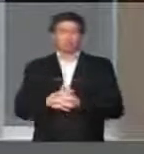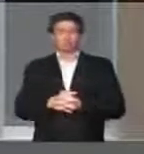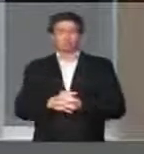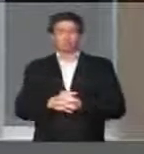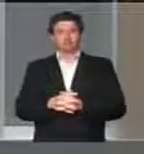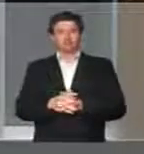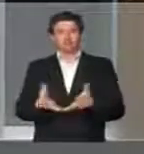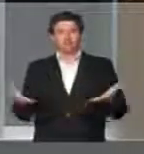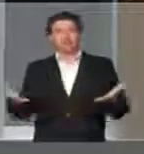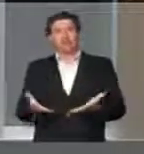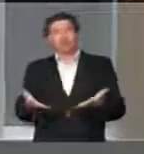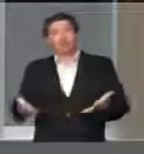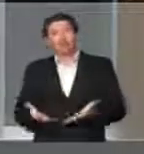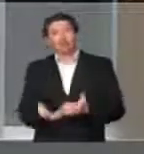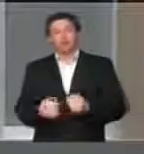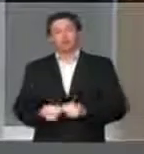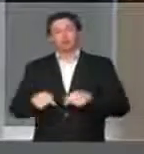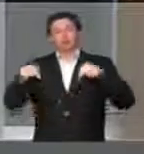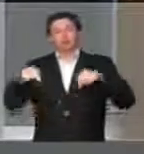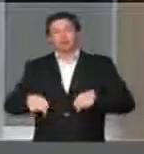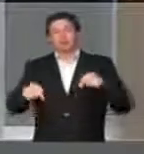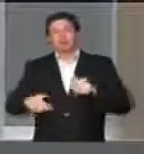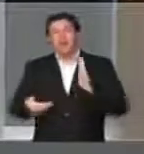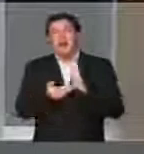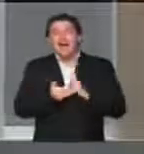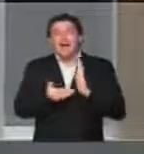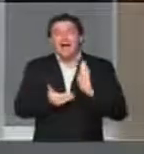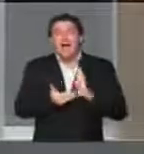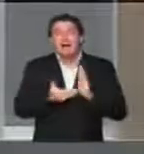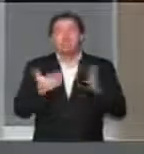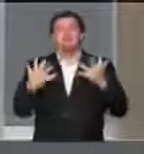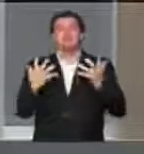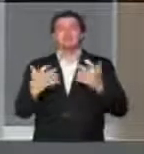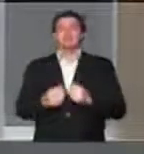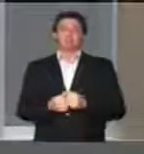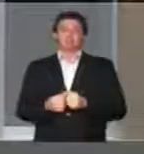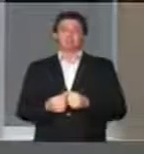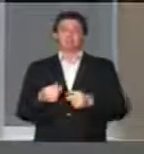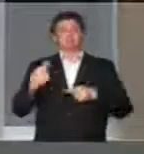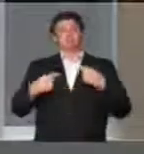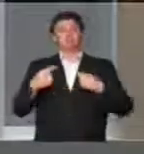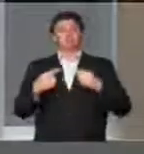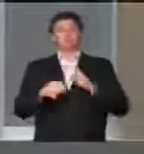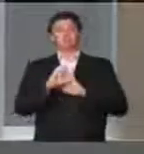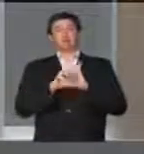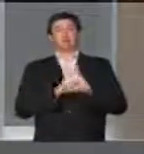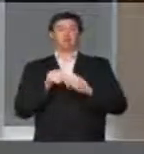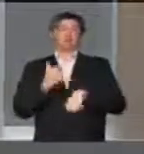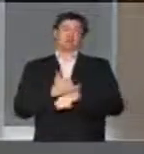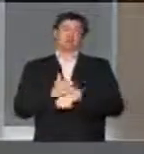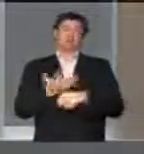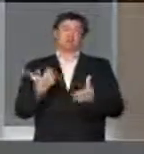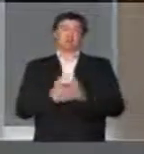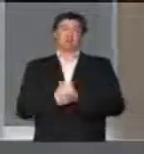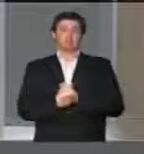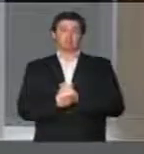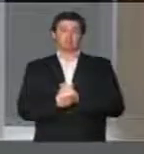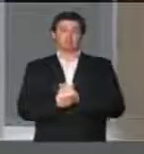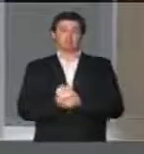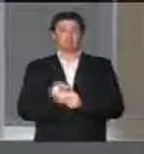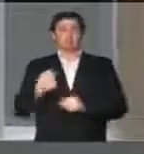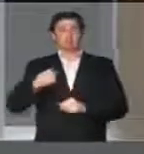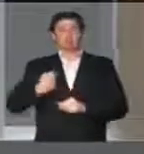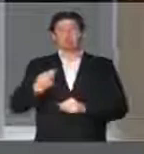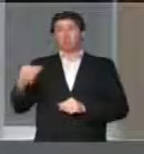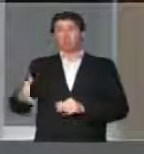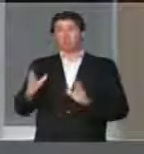é nesse momento que esta Câmara dos Deputados está discutindo o Código de Mineração. Eu fui membro